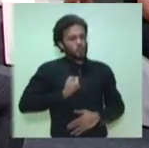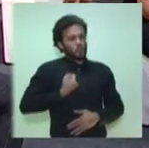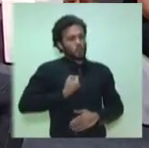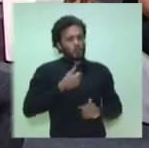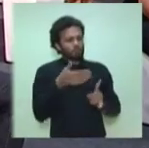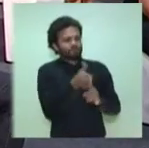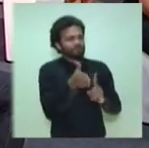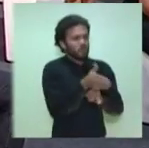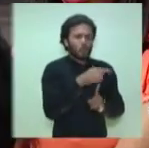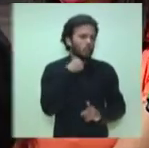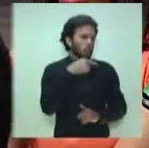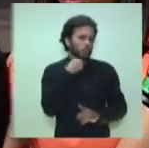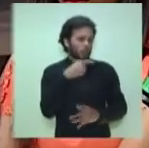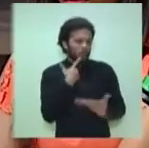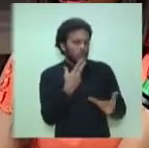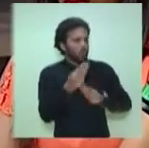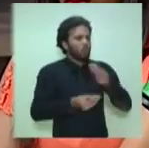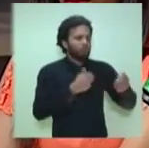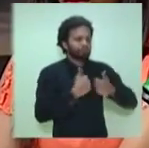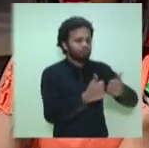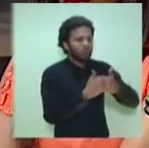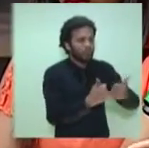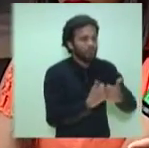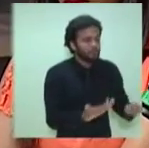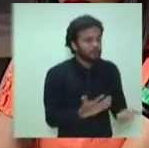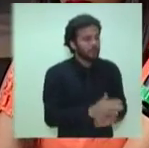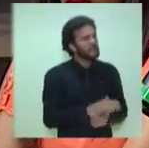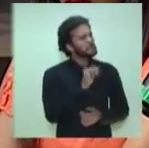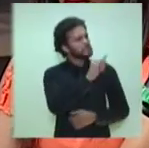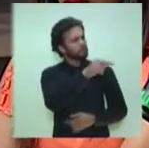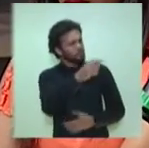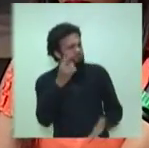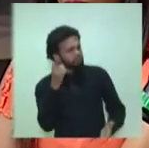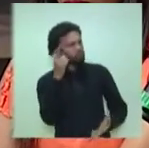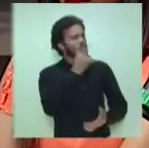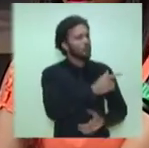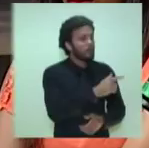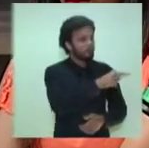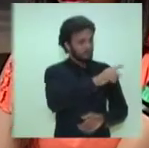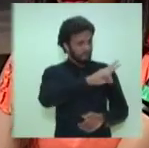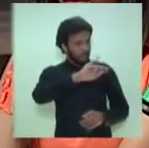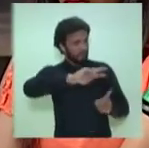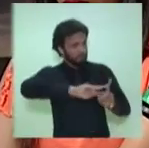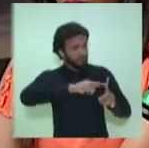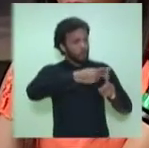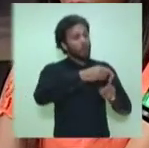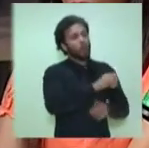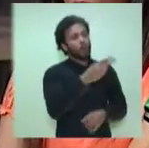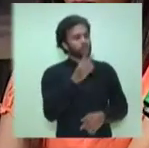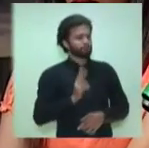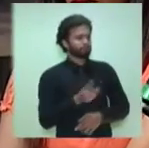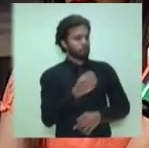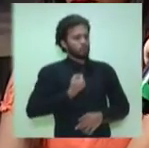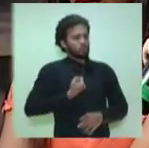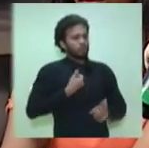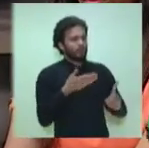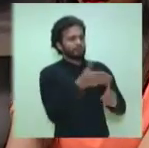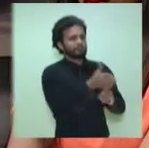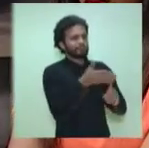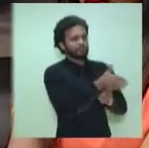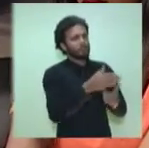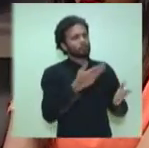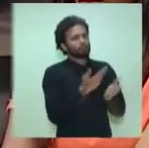demanda dos estudantes. Se eleito, o senhor vai aumentar ou manter a quantidade de passes